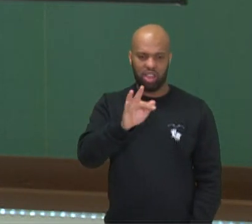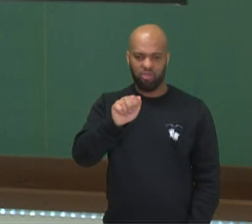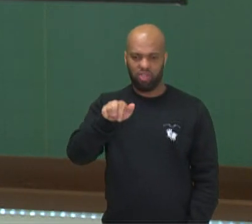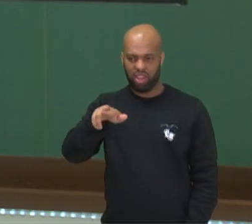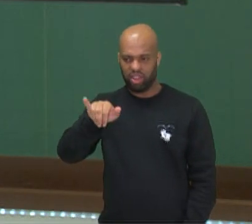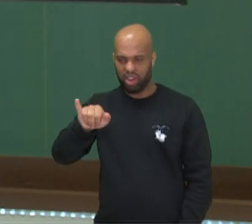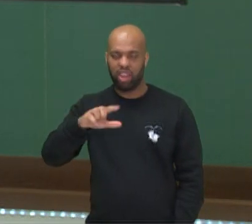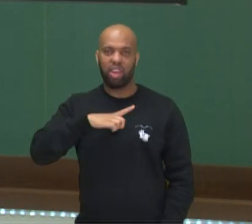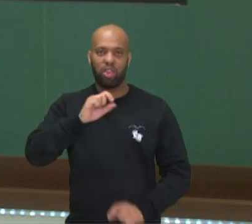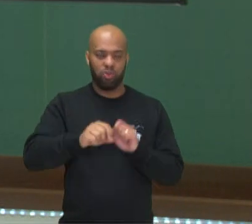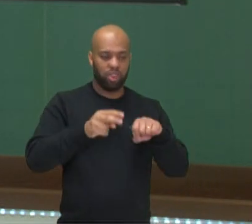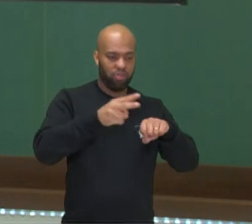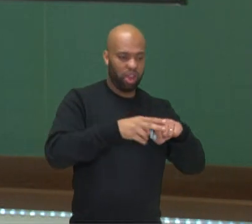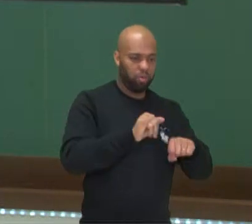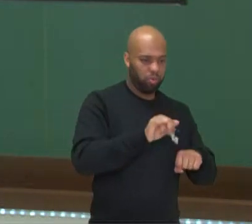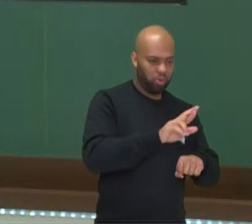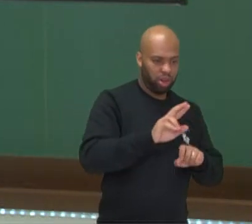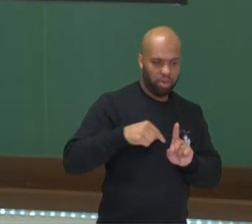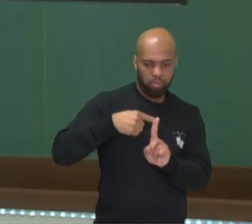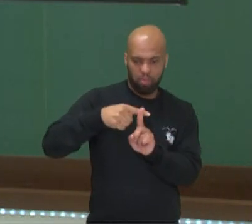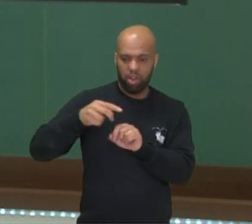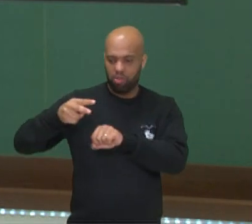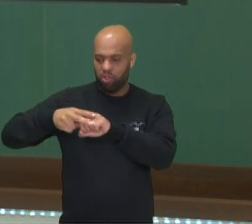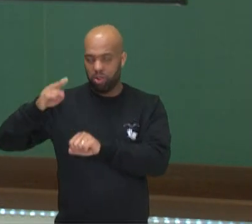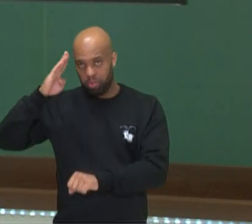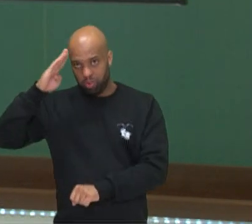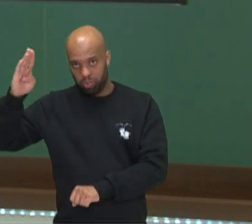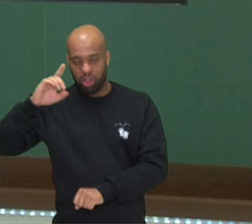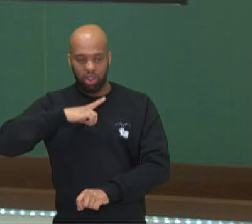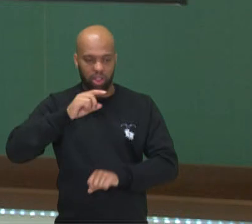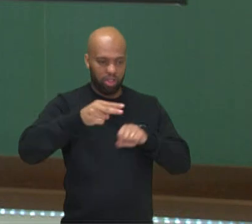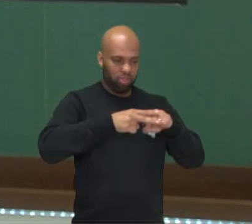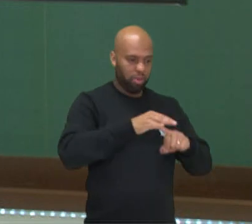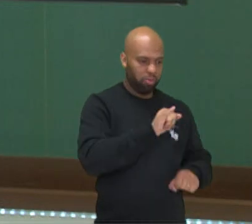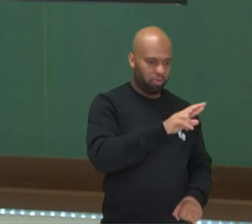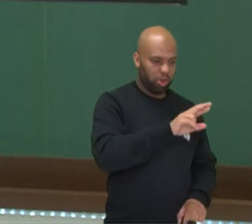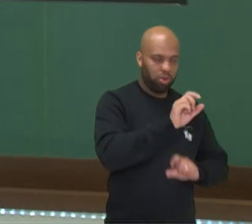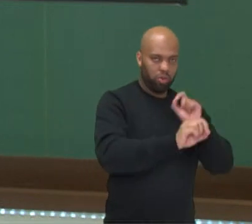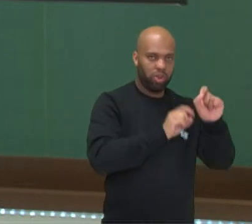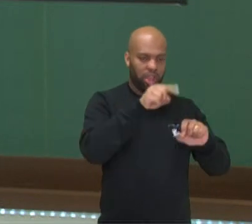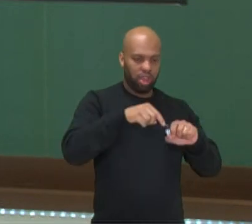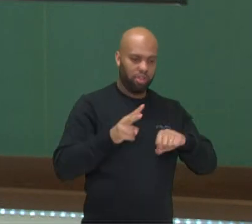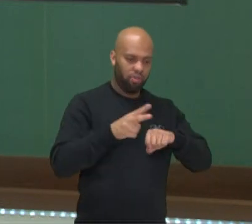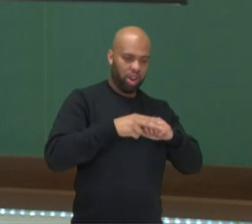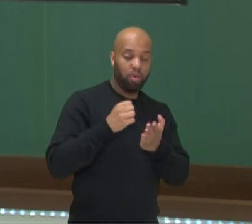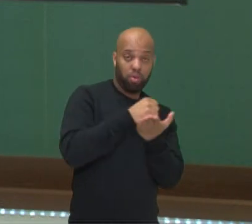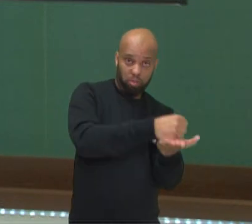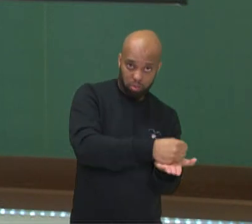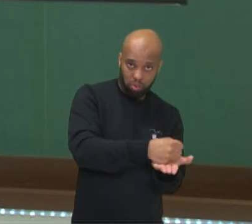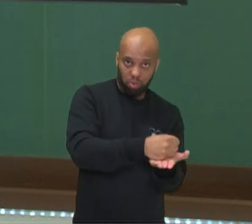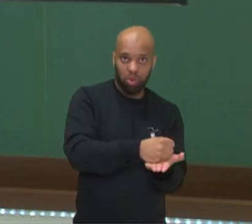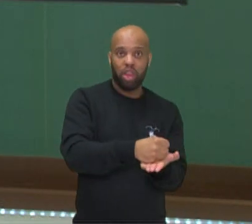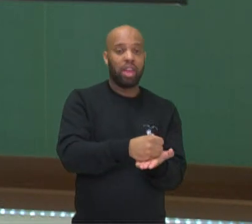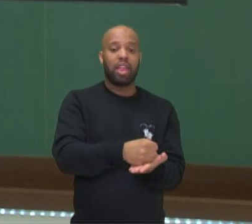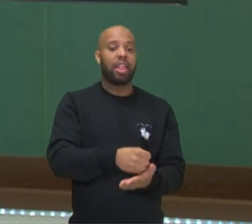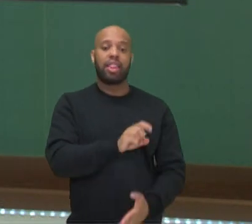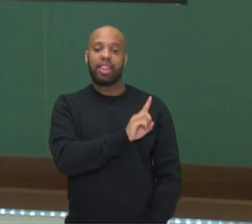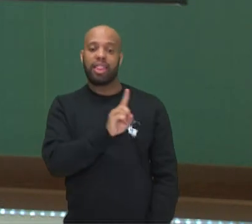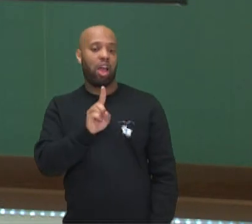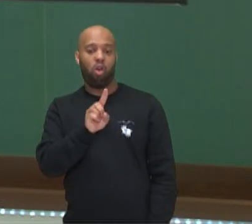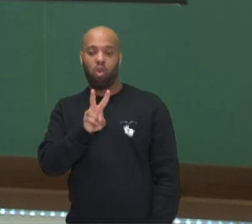ir mais o verbo principal, né? E o verbo ir aí, ele ficaria numa função de verbo auxiliar, né? Não vou